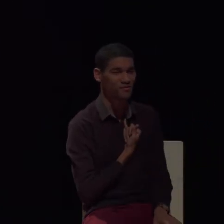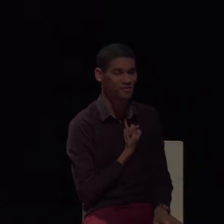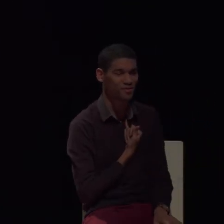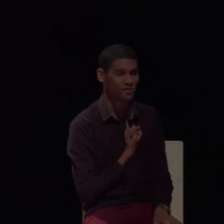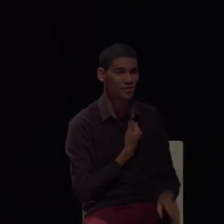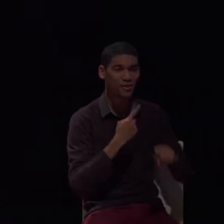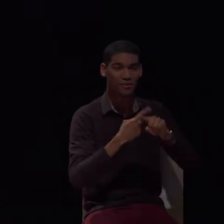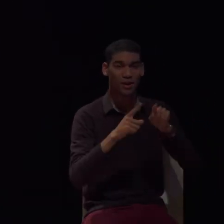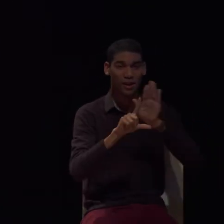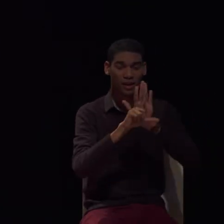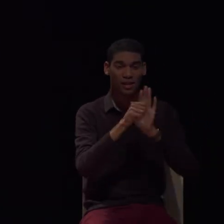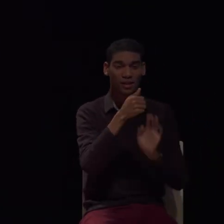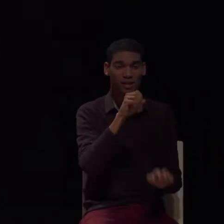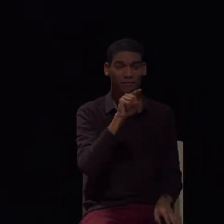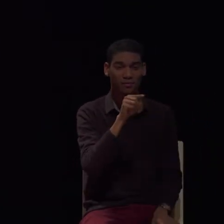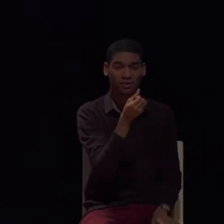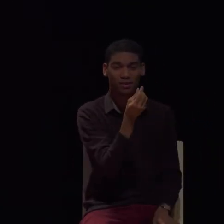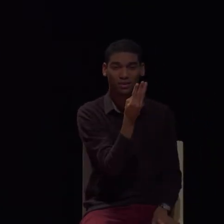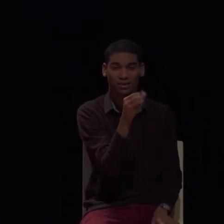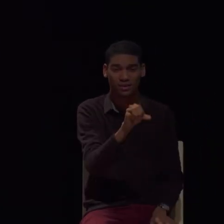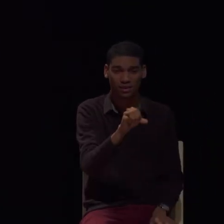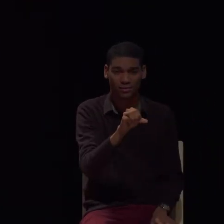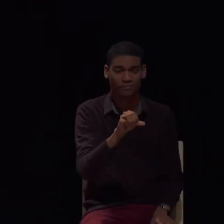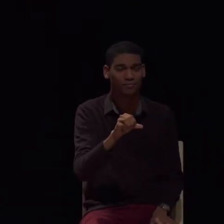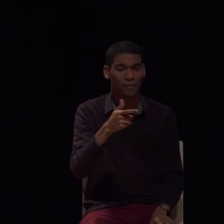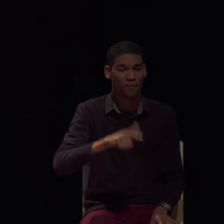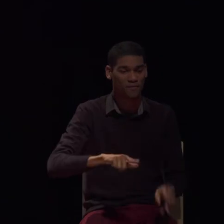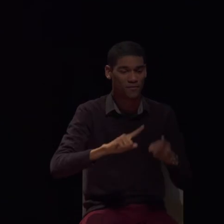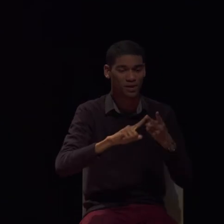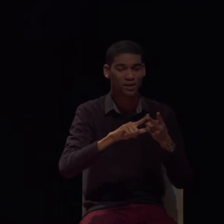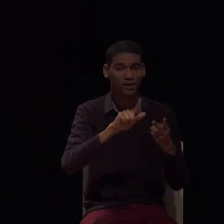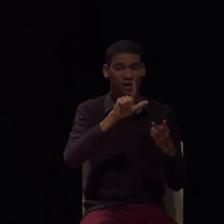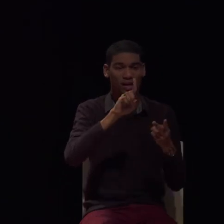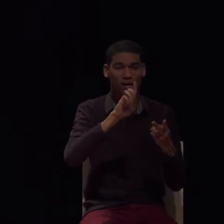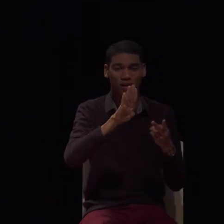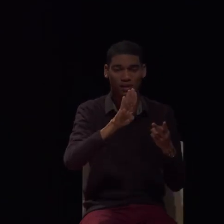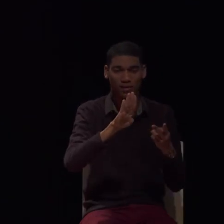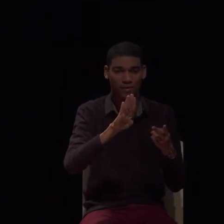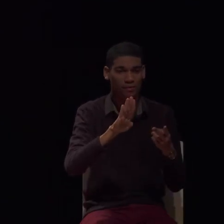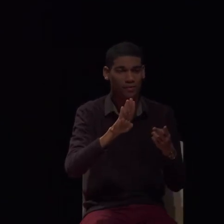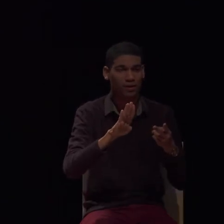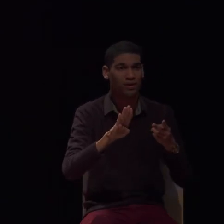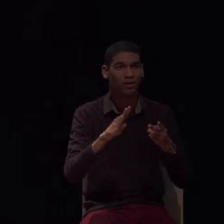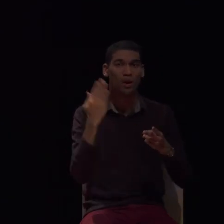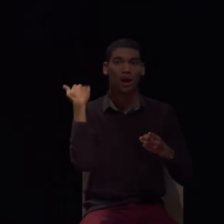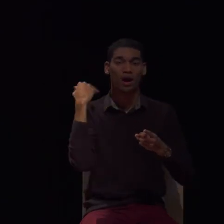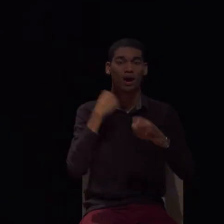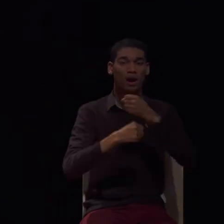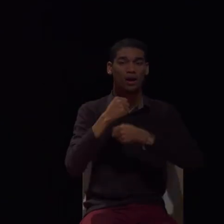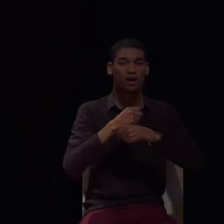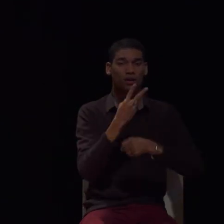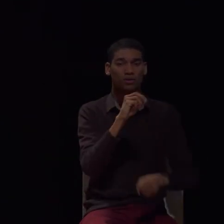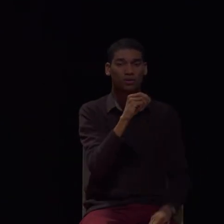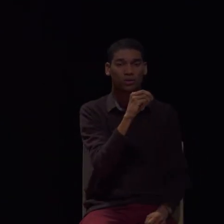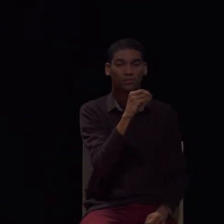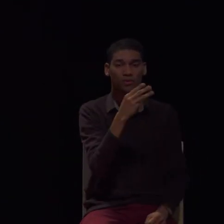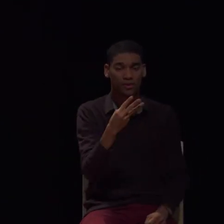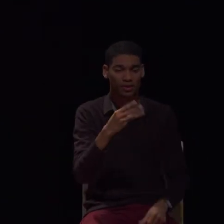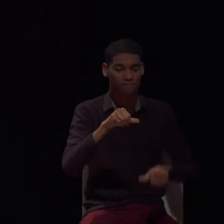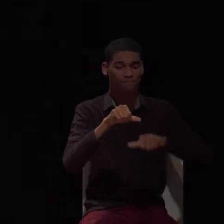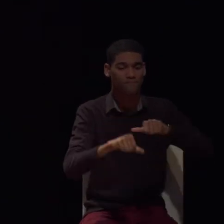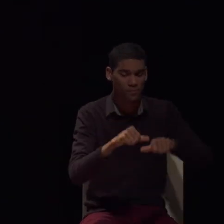lei 10.639 a ldb foi alterada em 2003 e aí